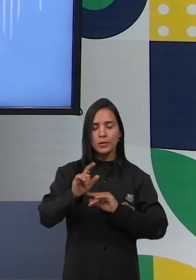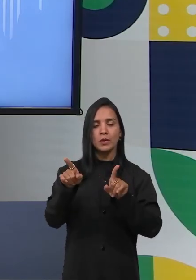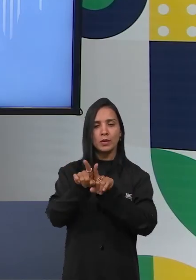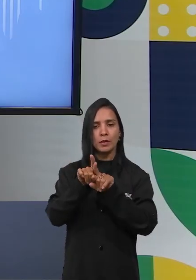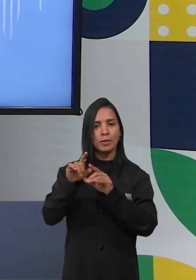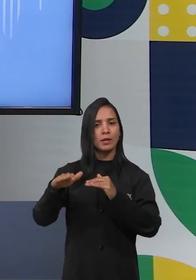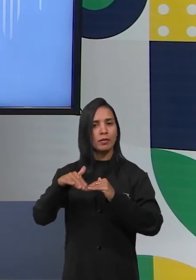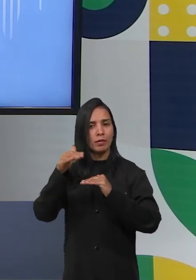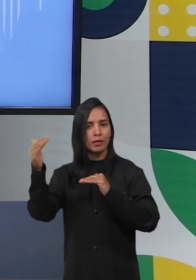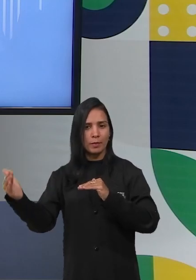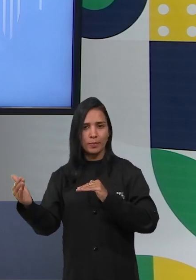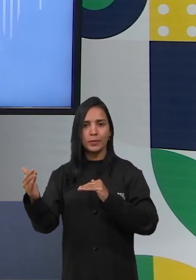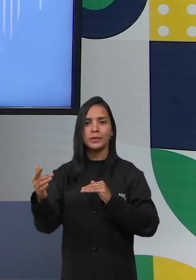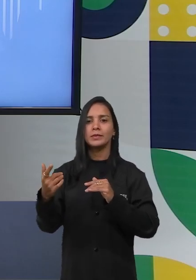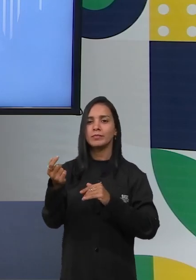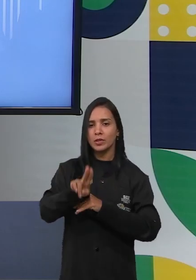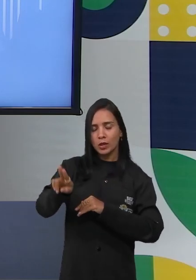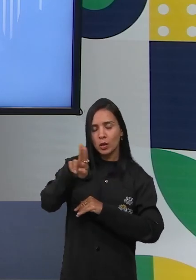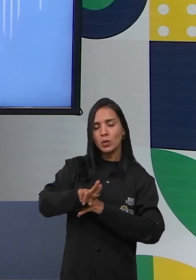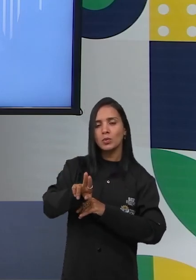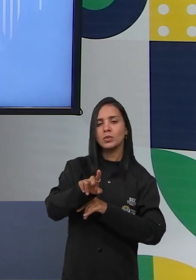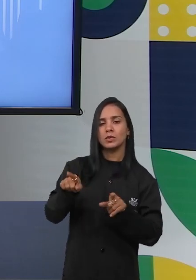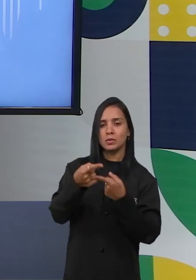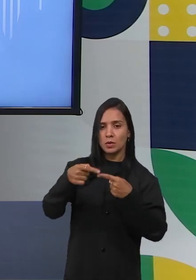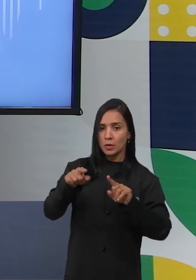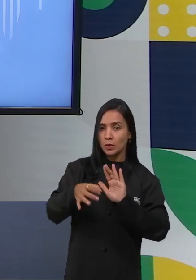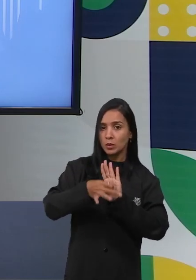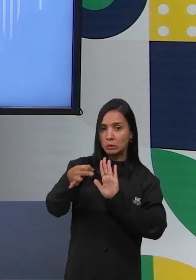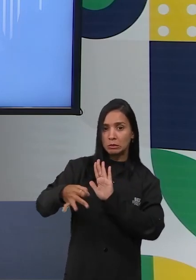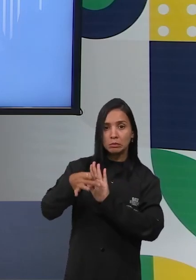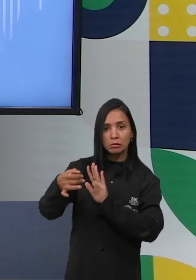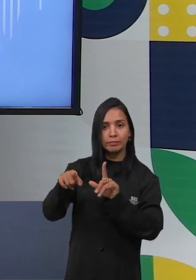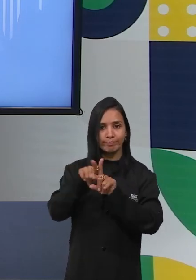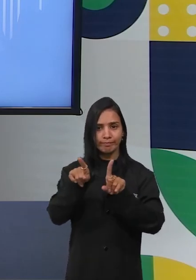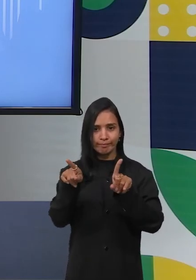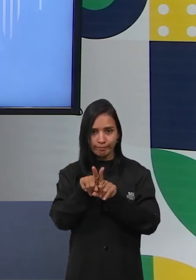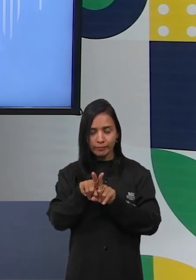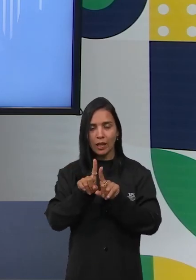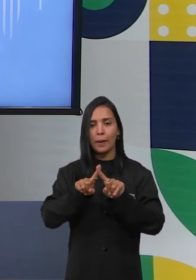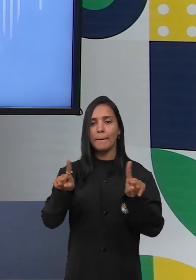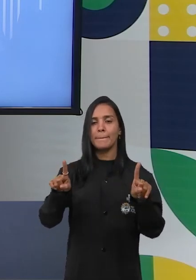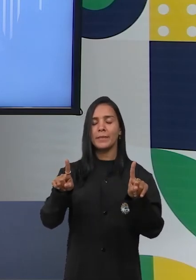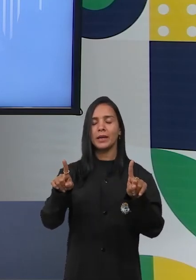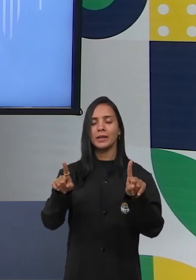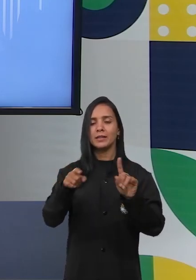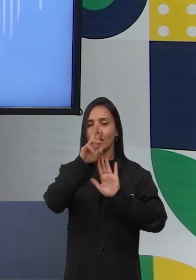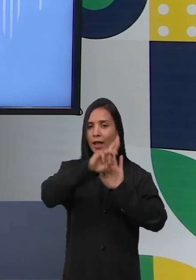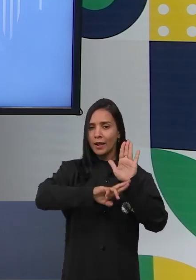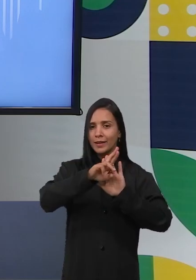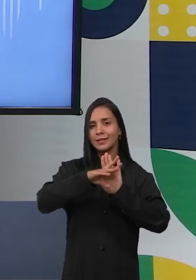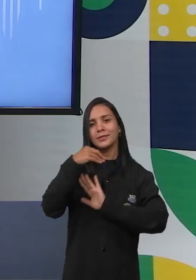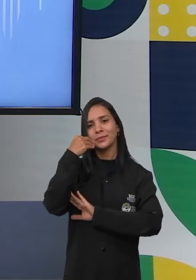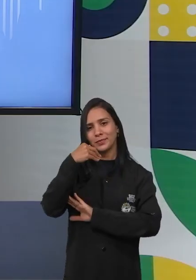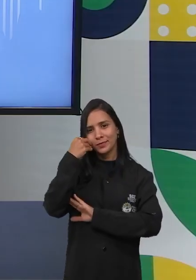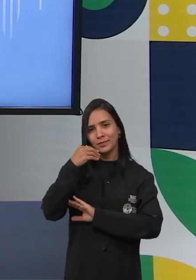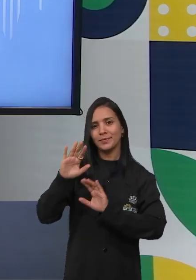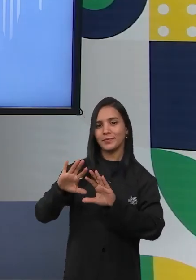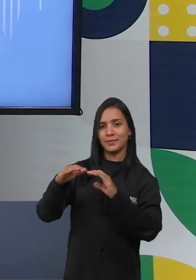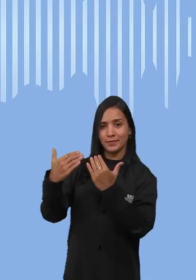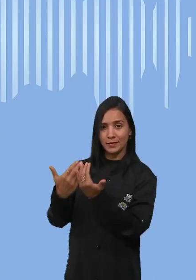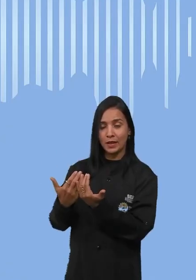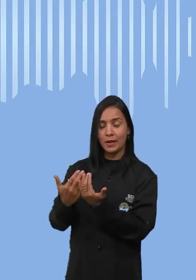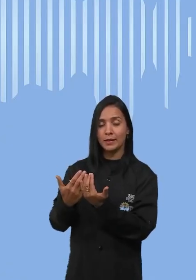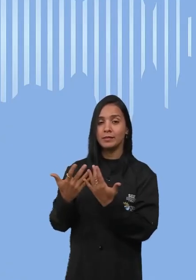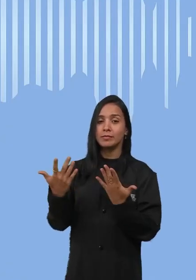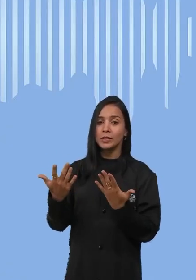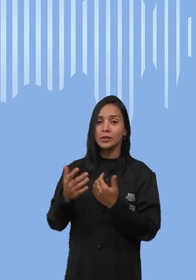fazer críticas sociais, fazer reflexões a respeito das suas experiências vividas em comunidade. Então, essa